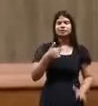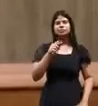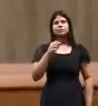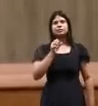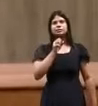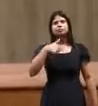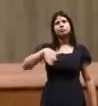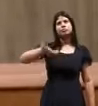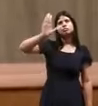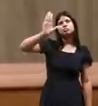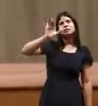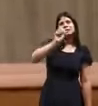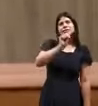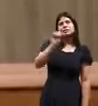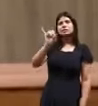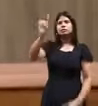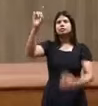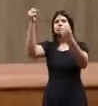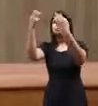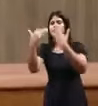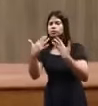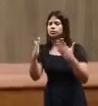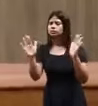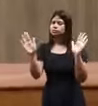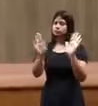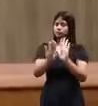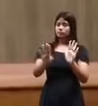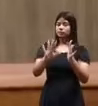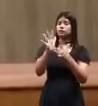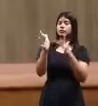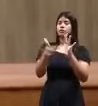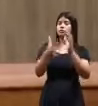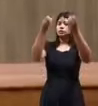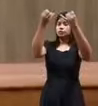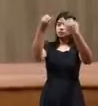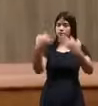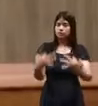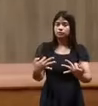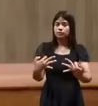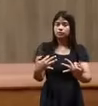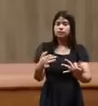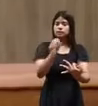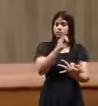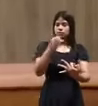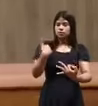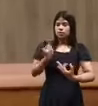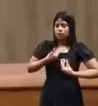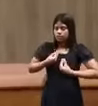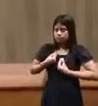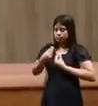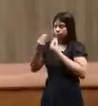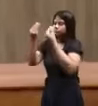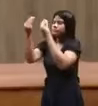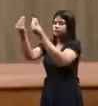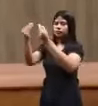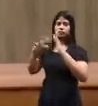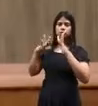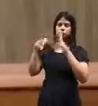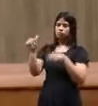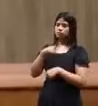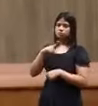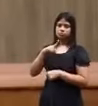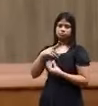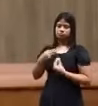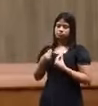se ele... Não, Jesus disse assim: aquele que tem lhe será dado. É o que tem. Ou seja, tu já vem com o